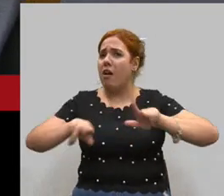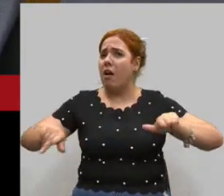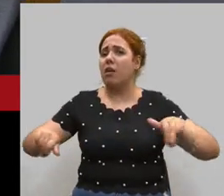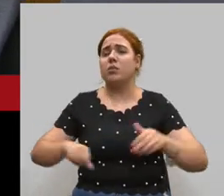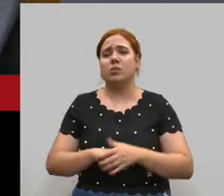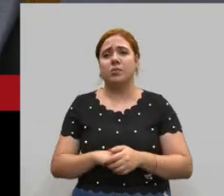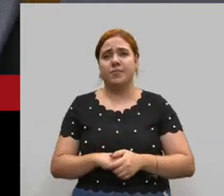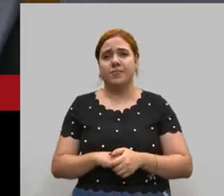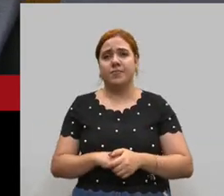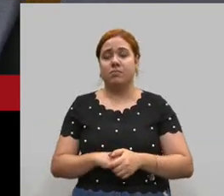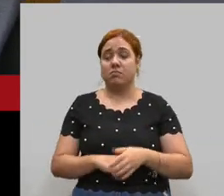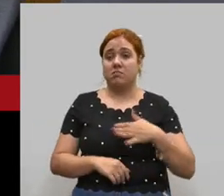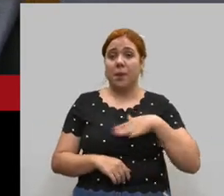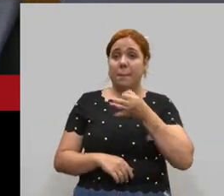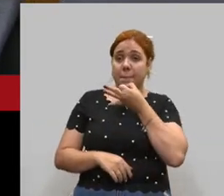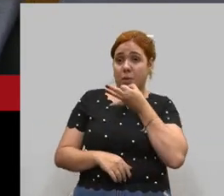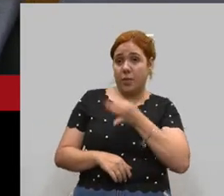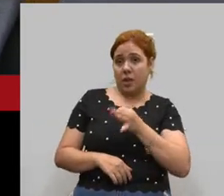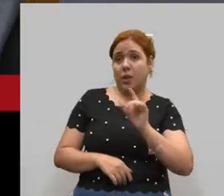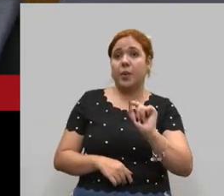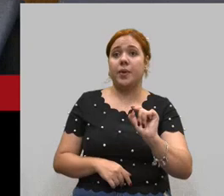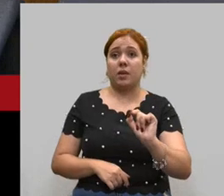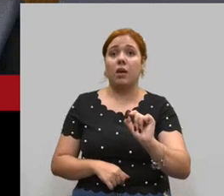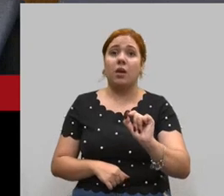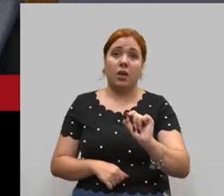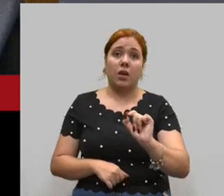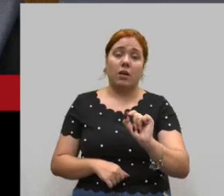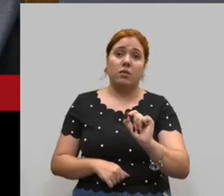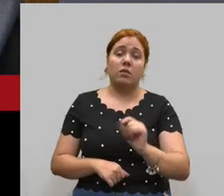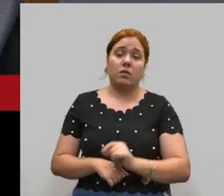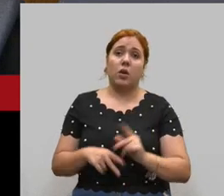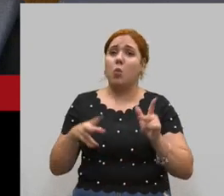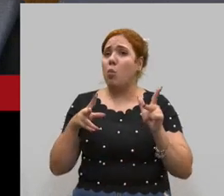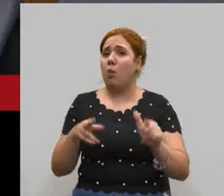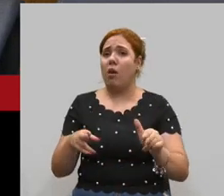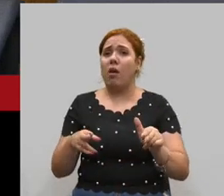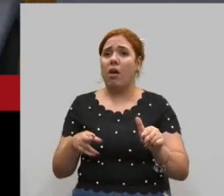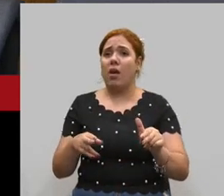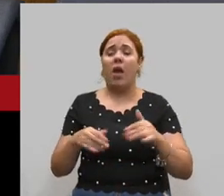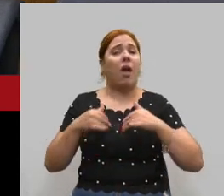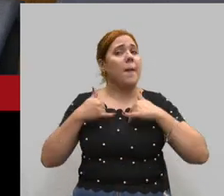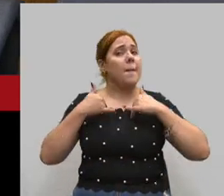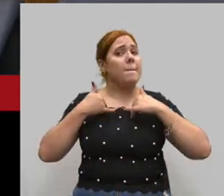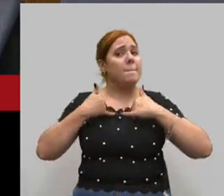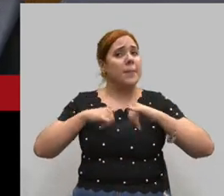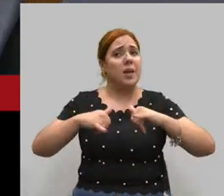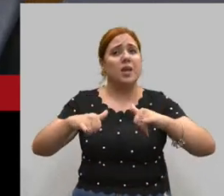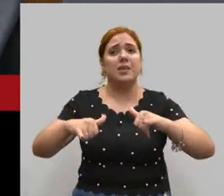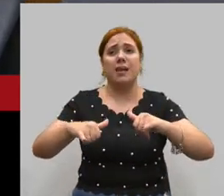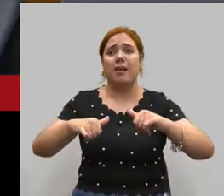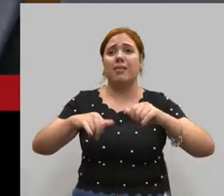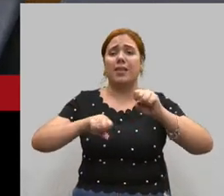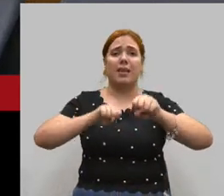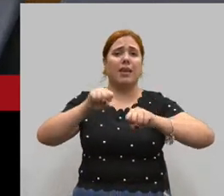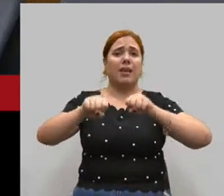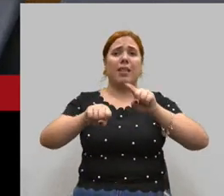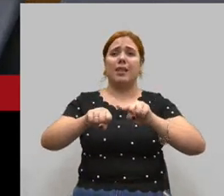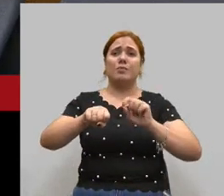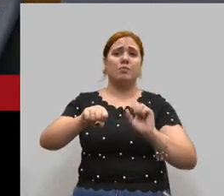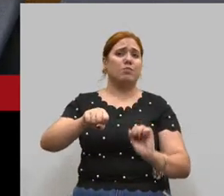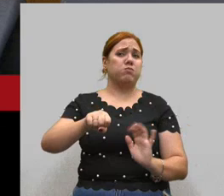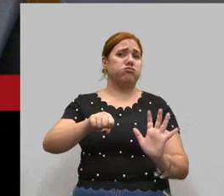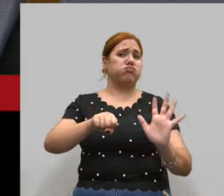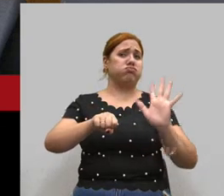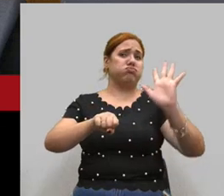acho minha opinião eu acho que a opinião de todo mundo é é a mesma a bicicleta elétrica ainda é um item Muito caro ainda é